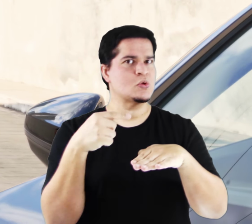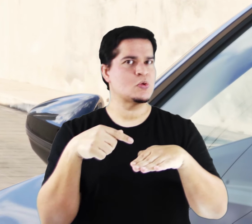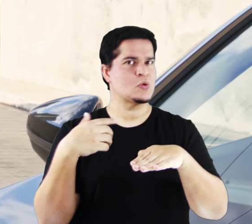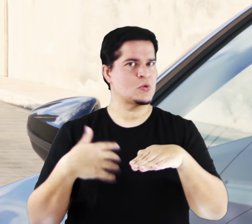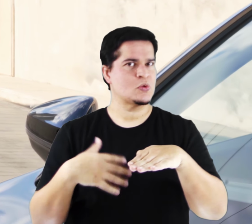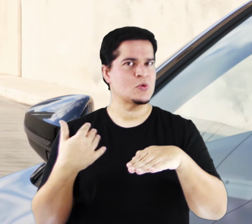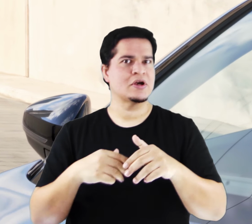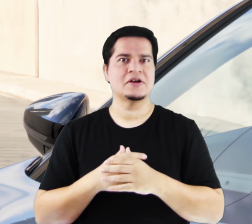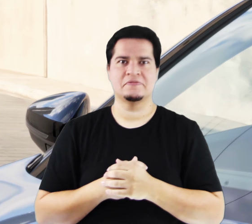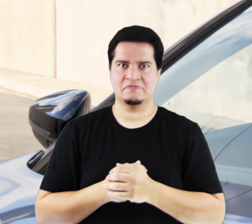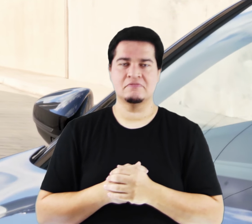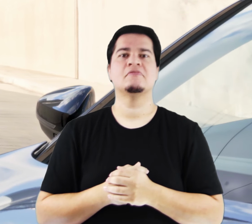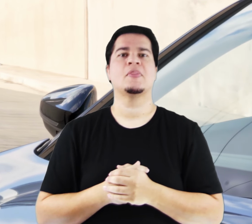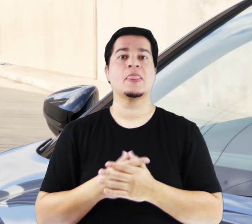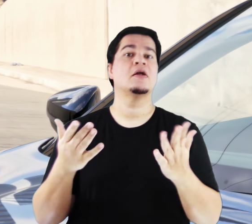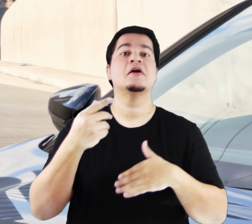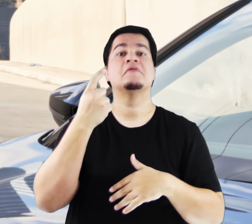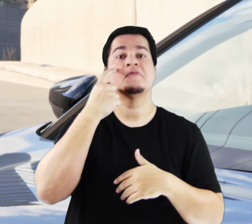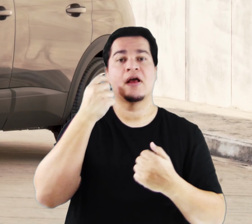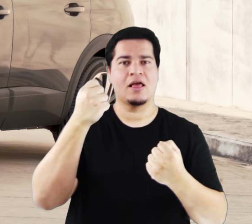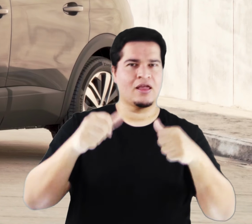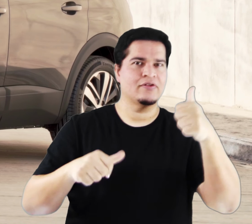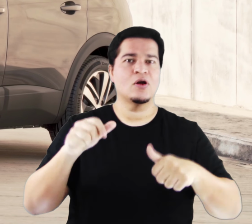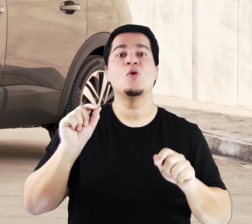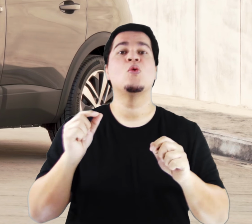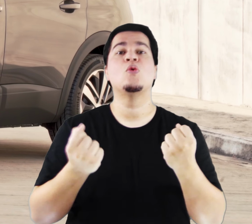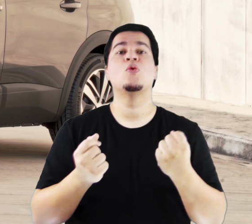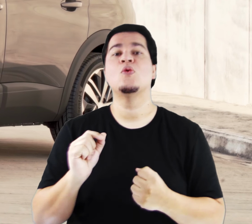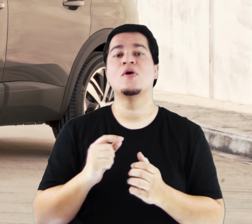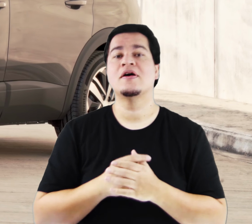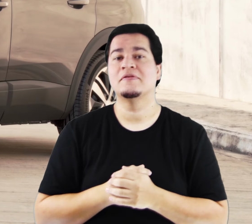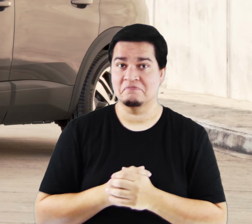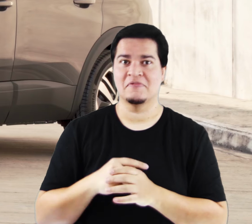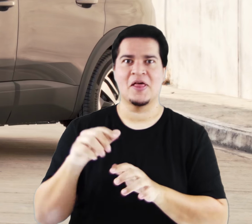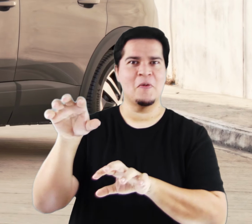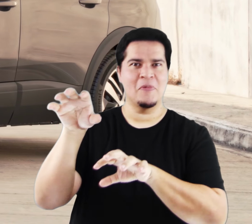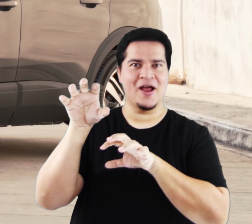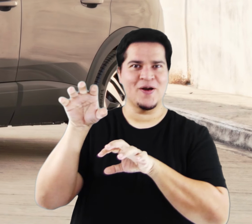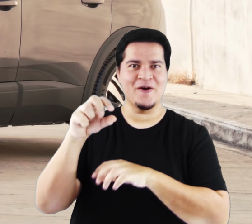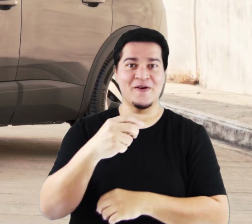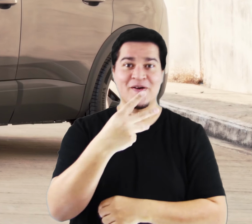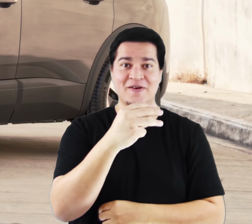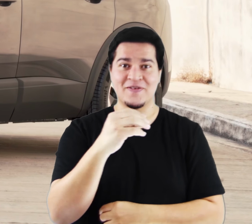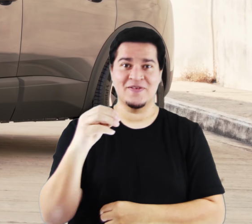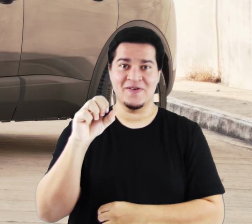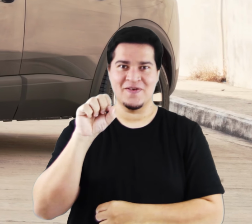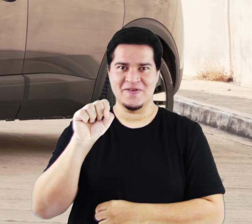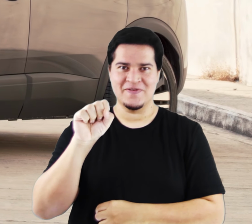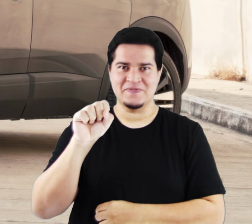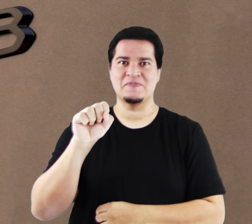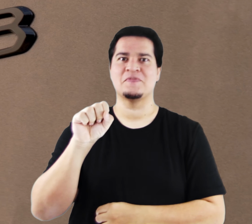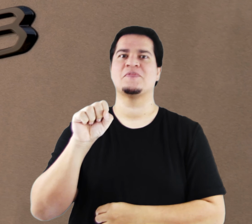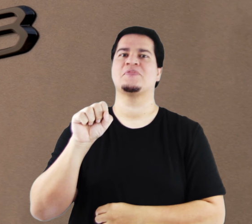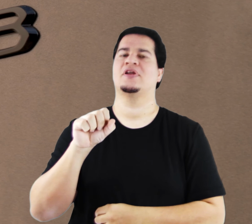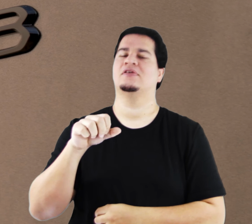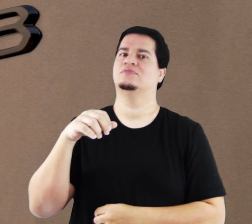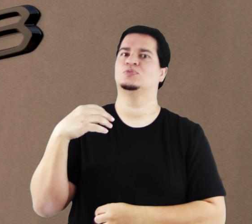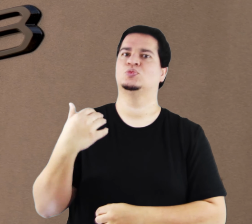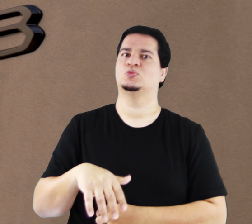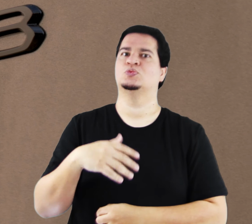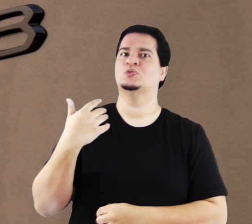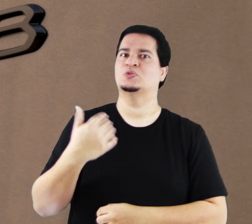avaliar hoje leva essa ideia ao extremo. Peugeot 3008. Talvez um dos produtos mais elaborados em termos de design que